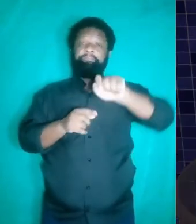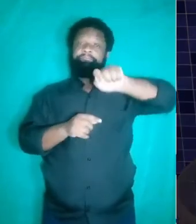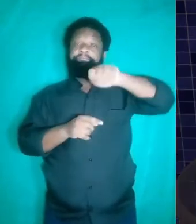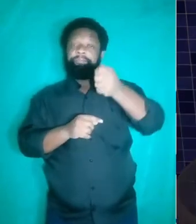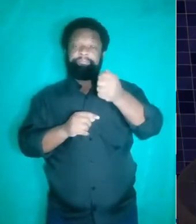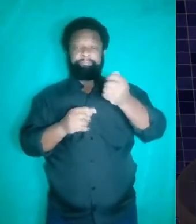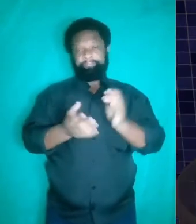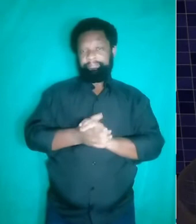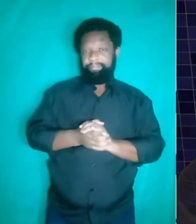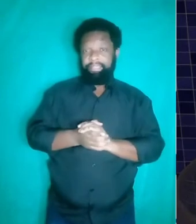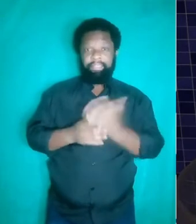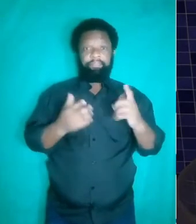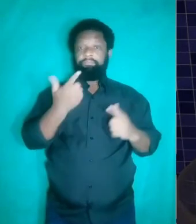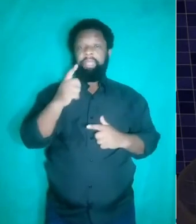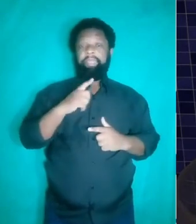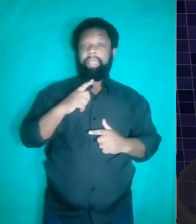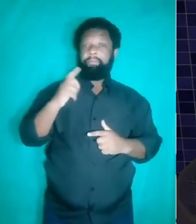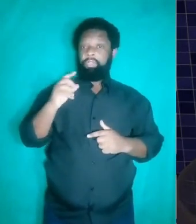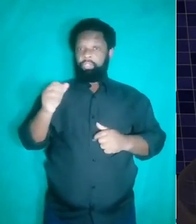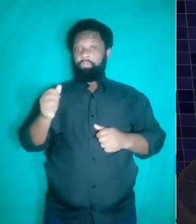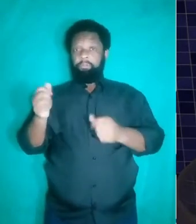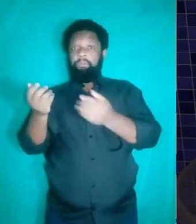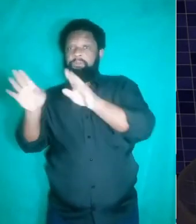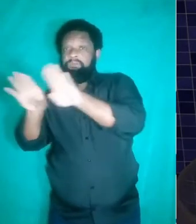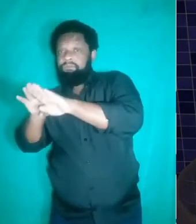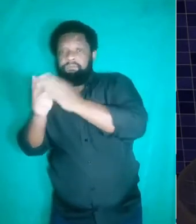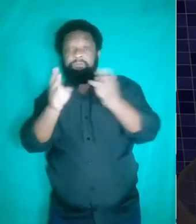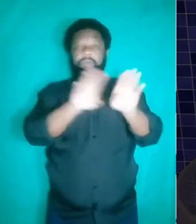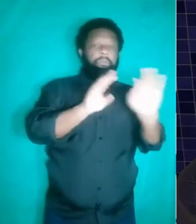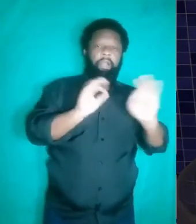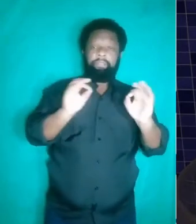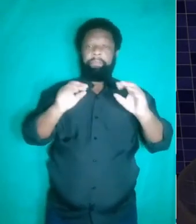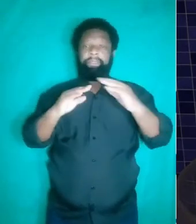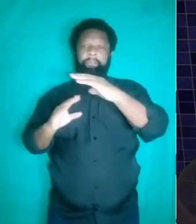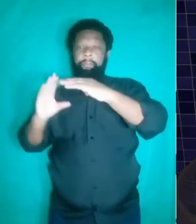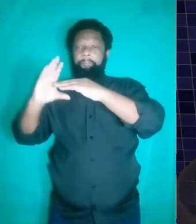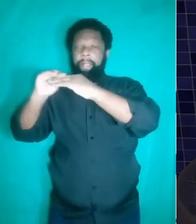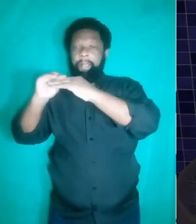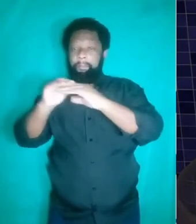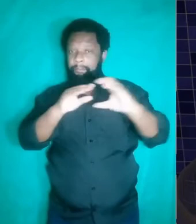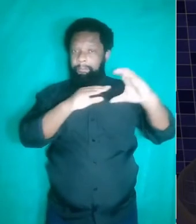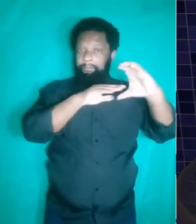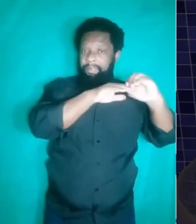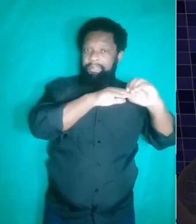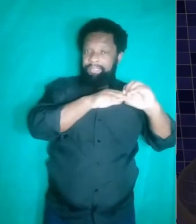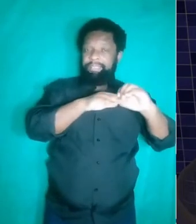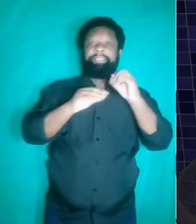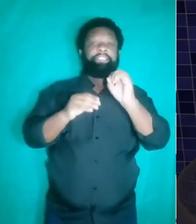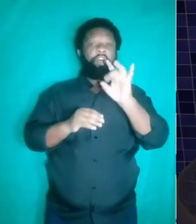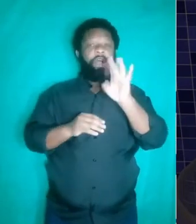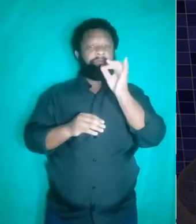interpõem no meio dos dois contatos e não deixam que um dos dois fechem o contatinho deles e